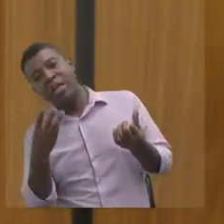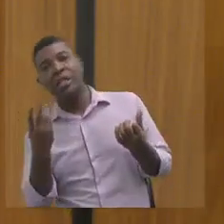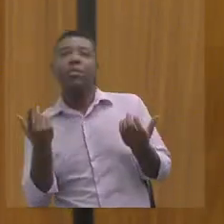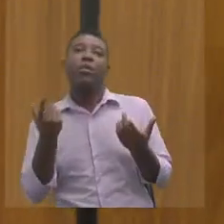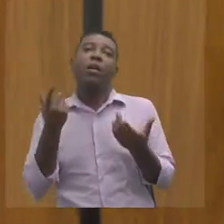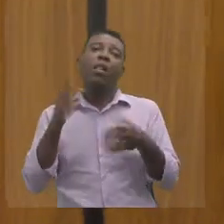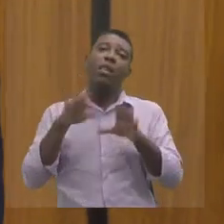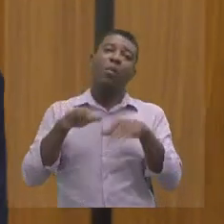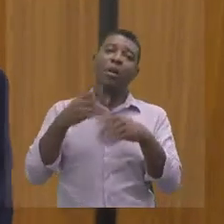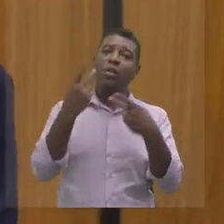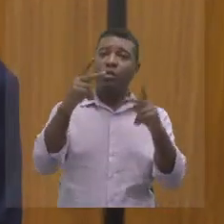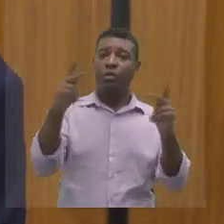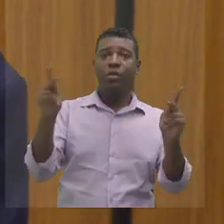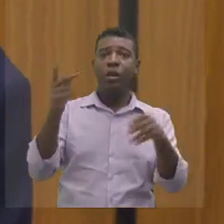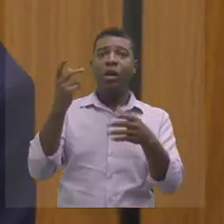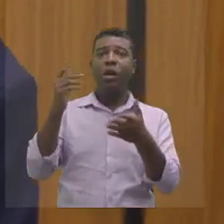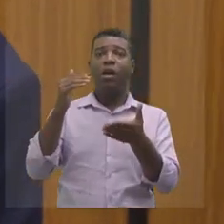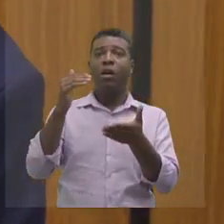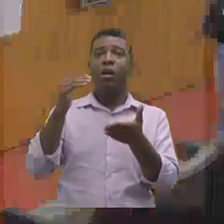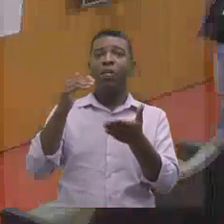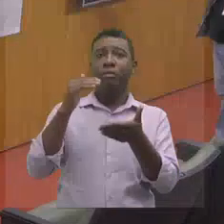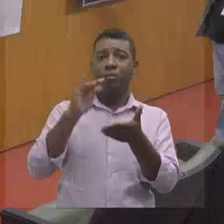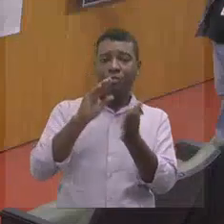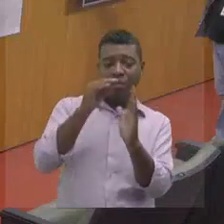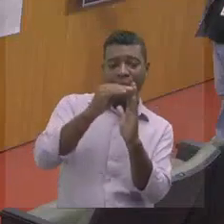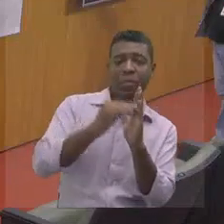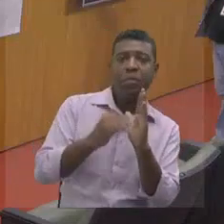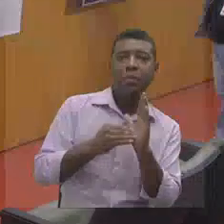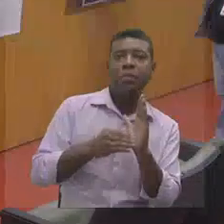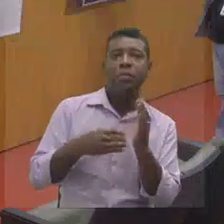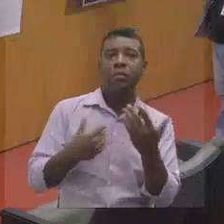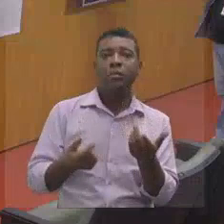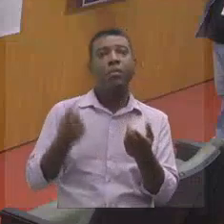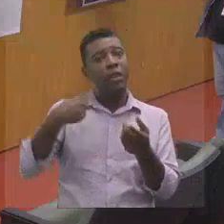secretário para a gente poder então